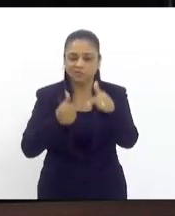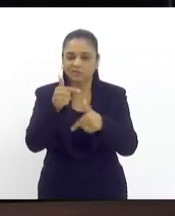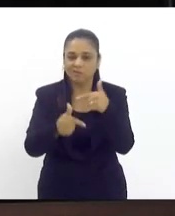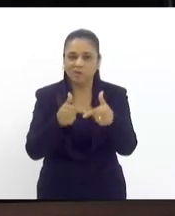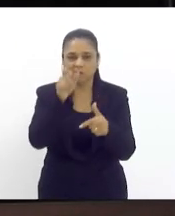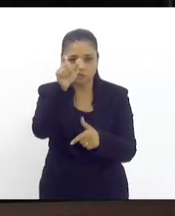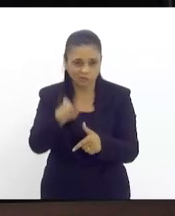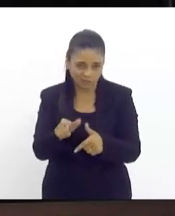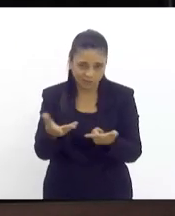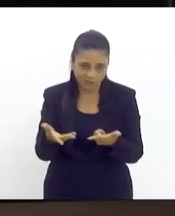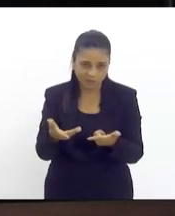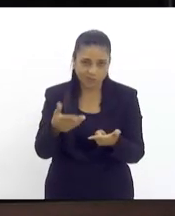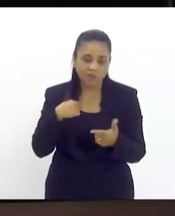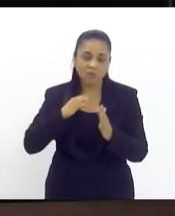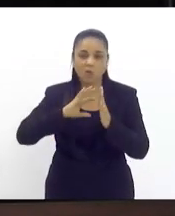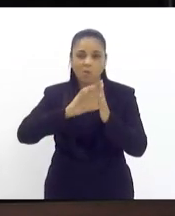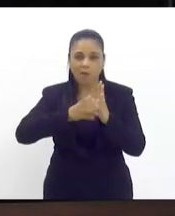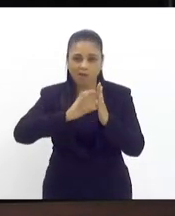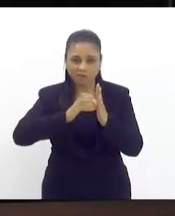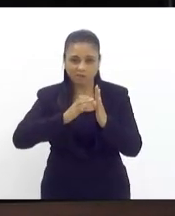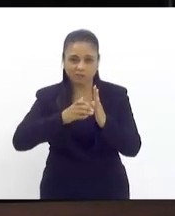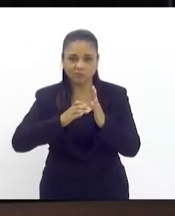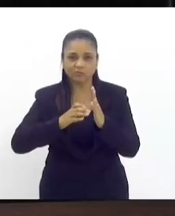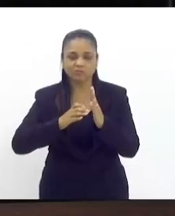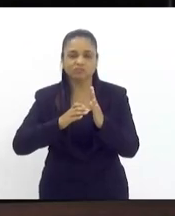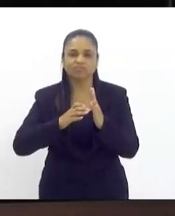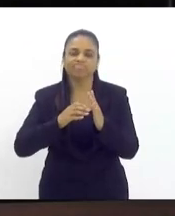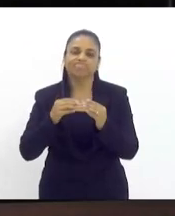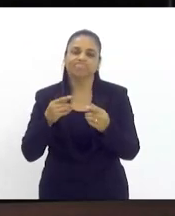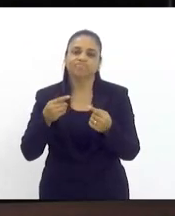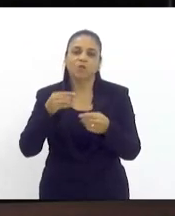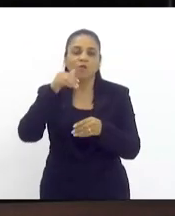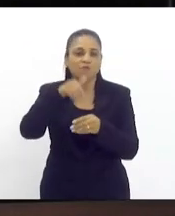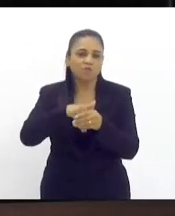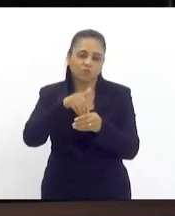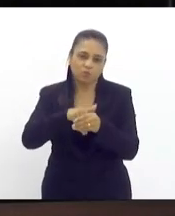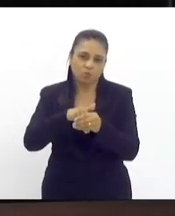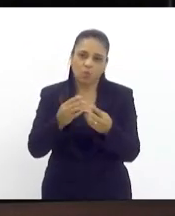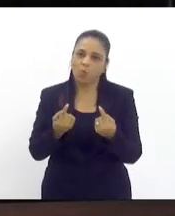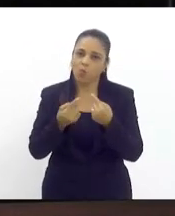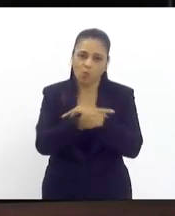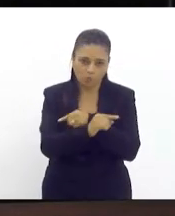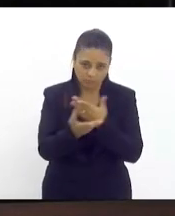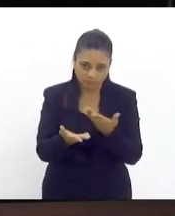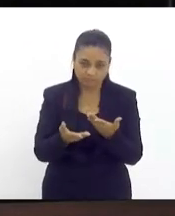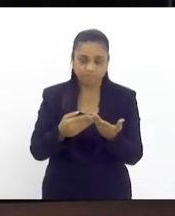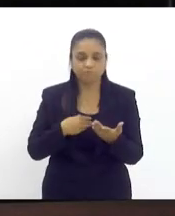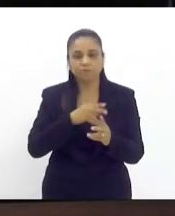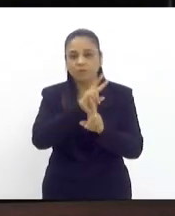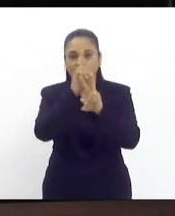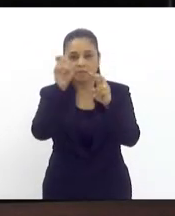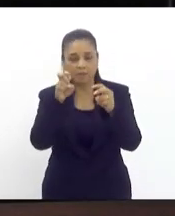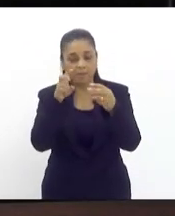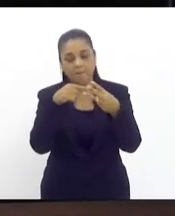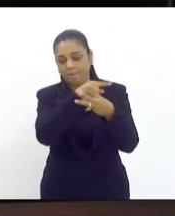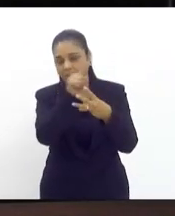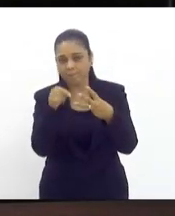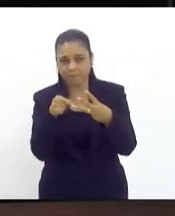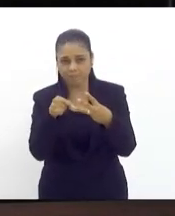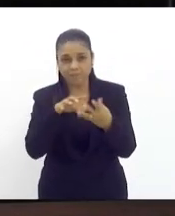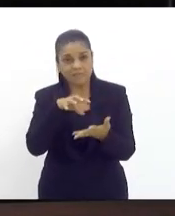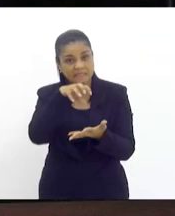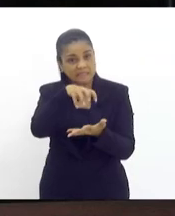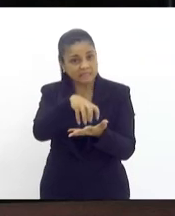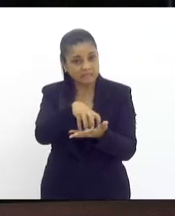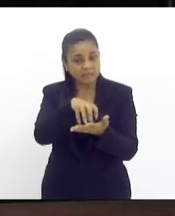então nós partido votou não arcabouço fiscal outro tema é o tema central que me trouxe aqui